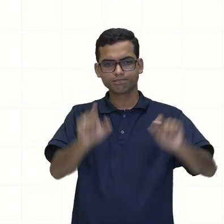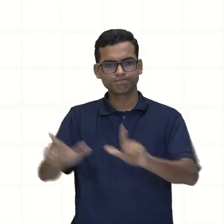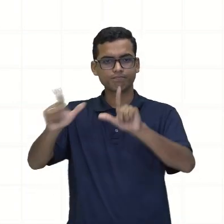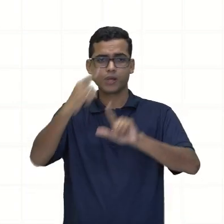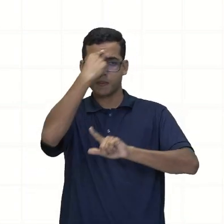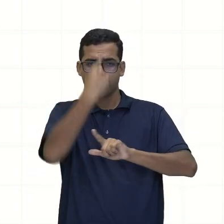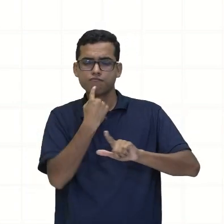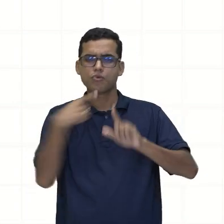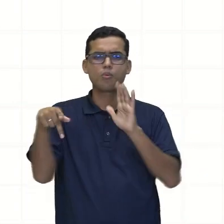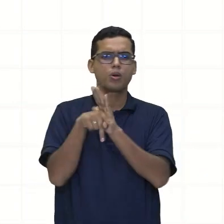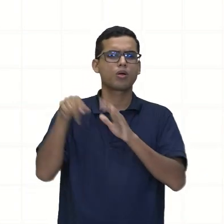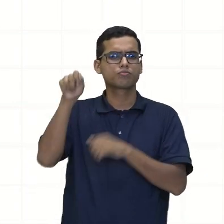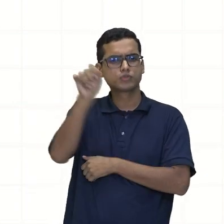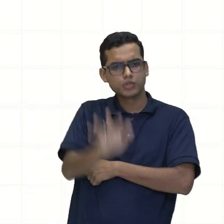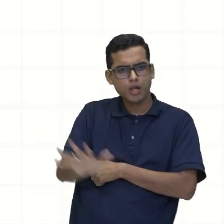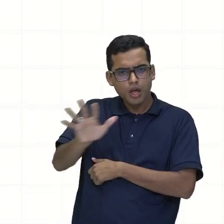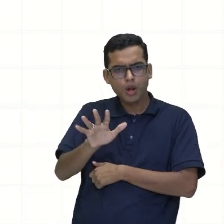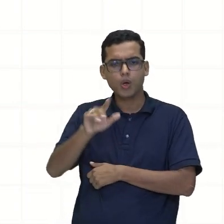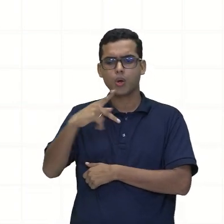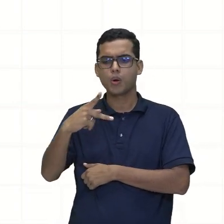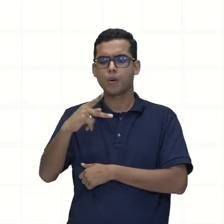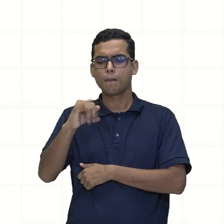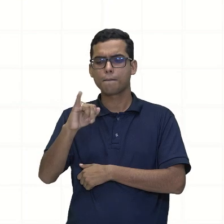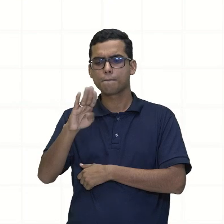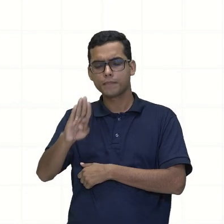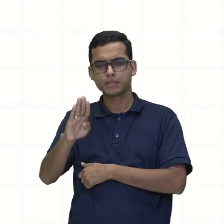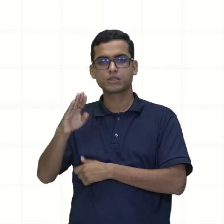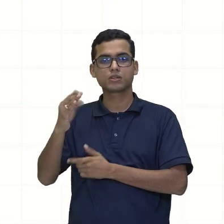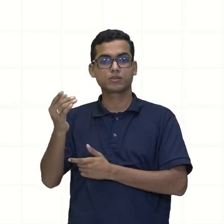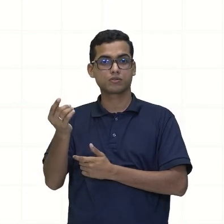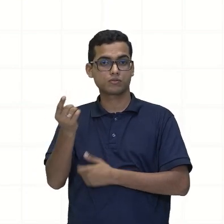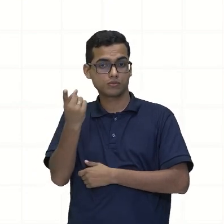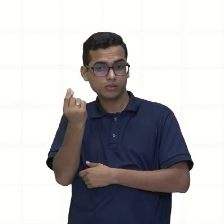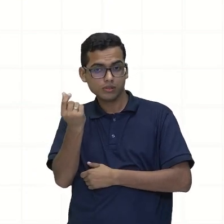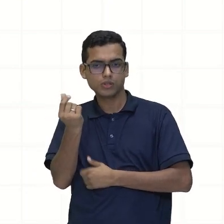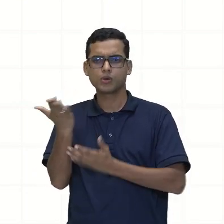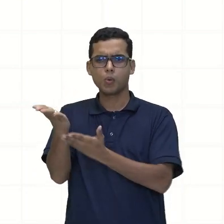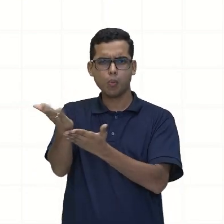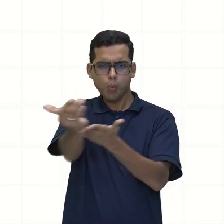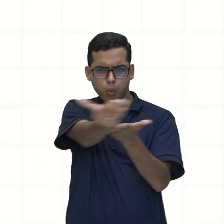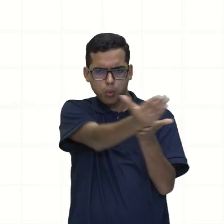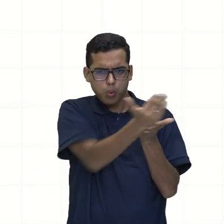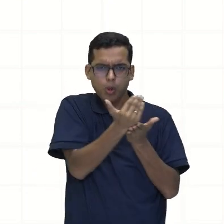capita 2019, né? Que é o título desse mapa